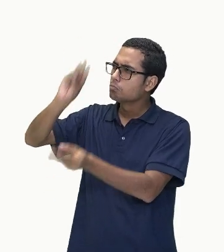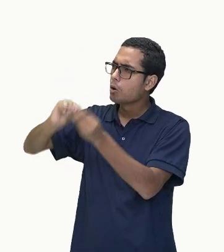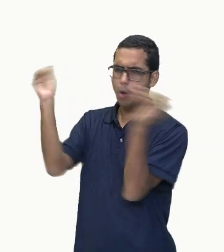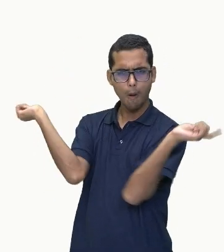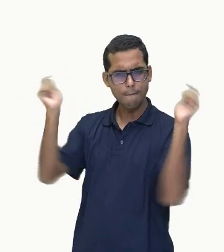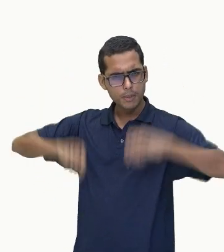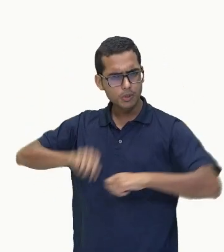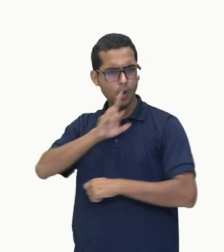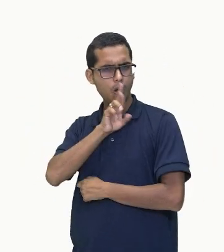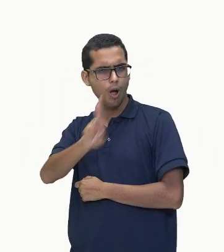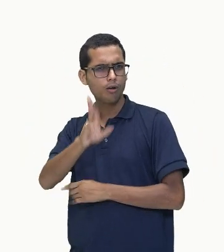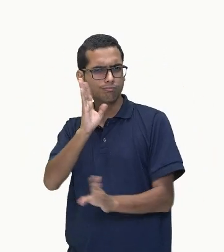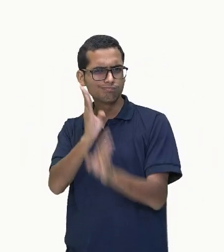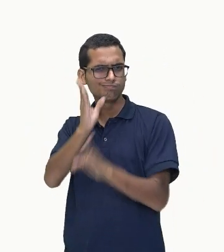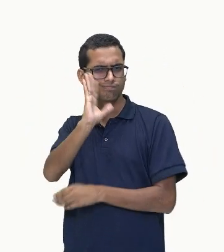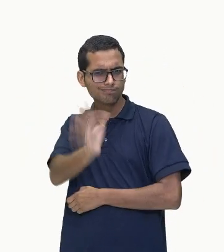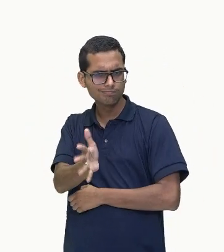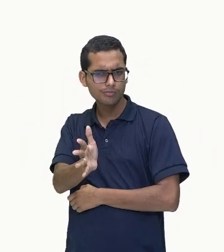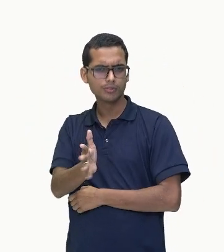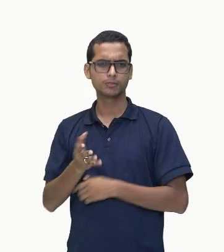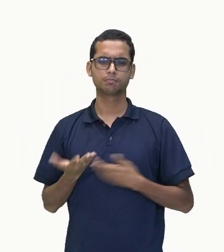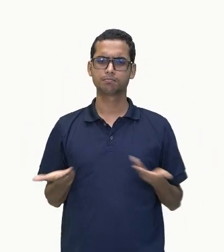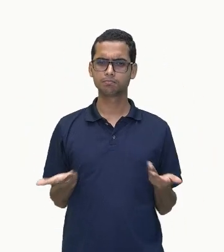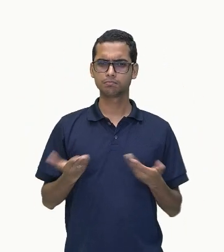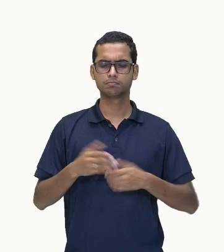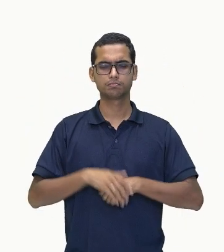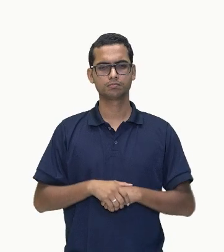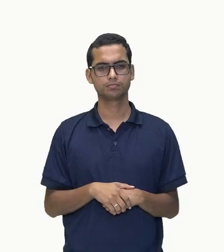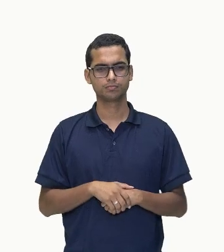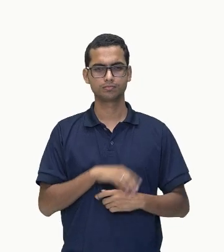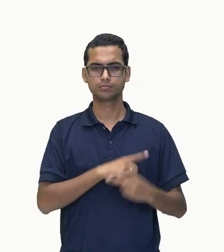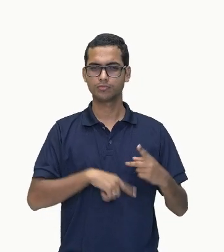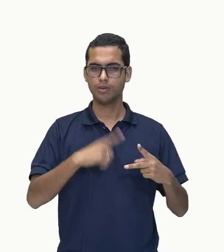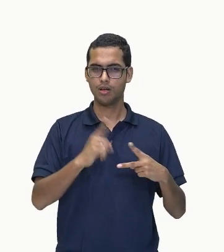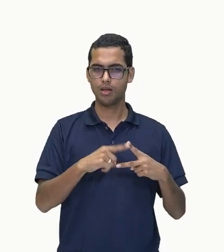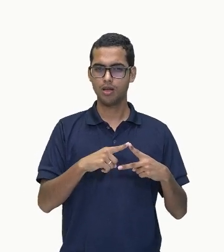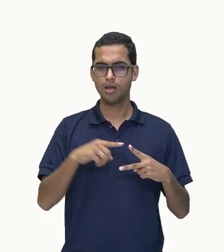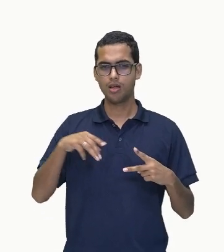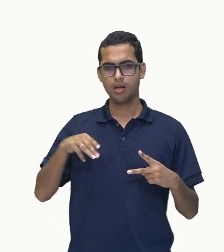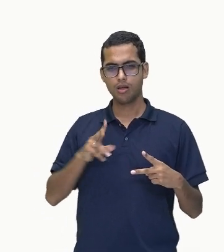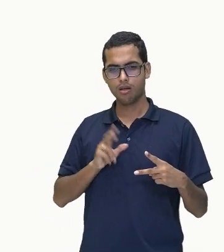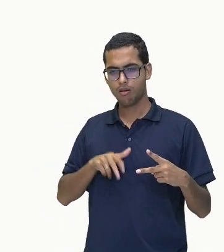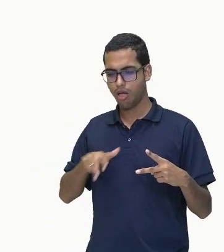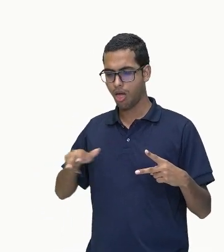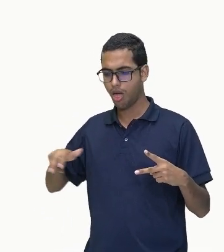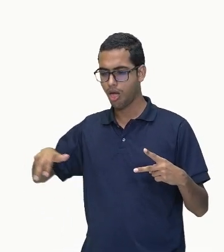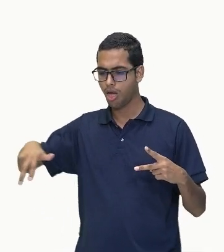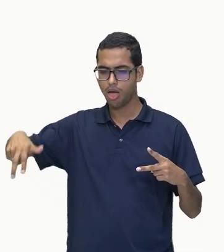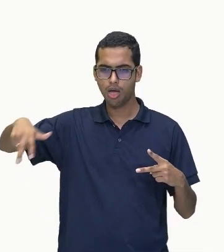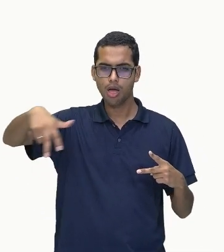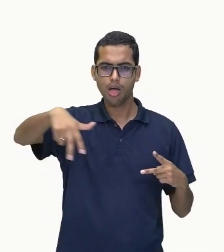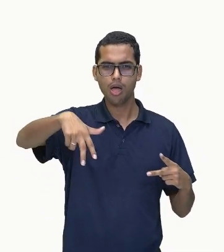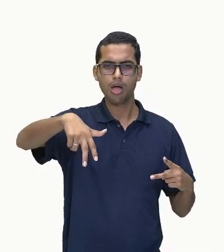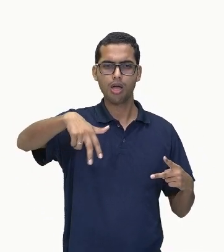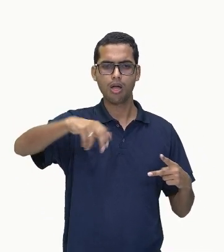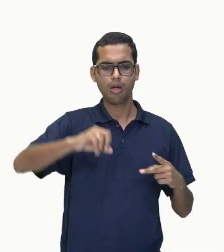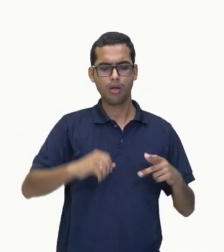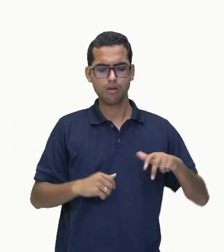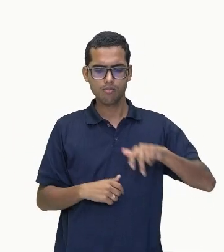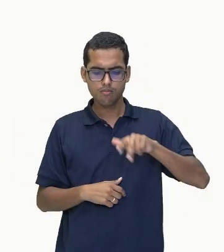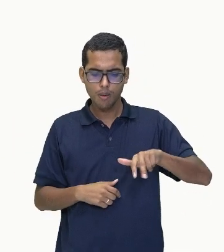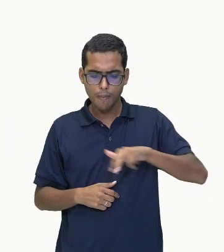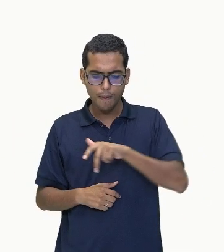que Marina caminhou mais que a Paula? Será que esse trajeto aqui, ó, vindo por fora,